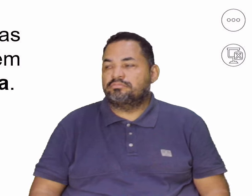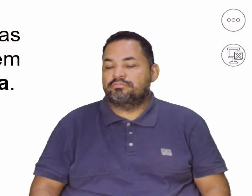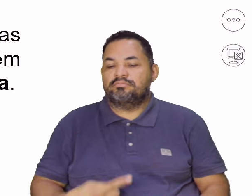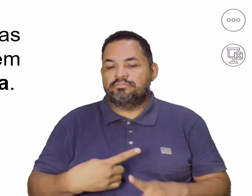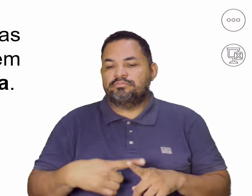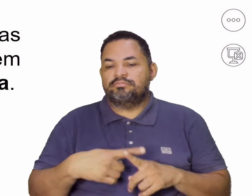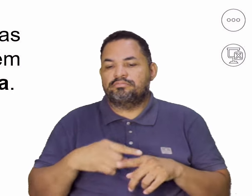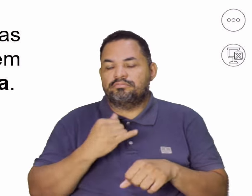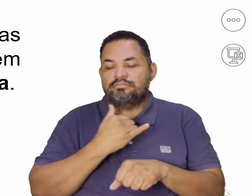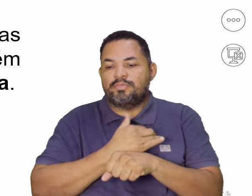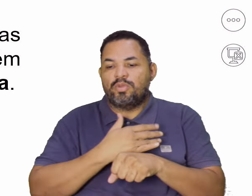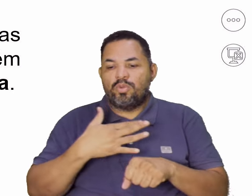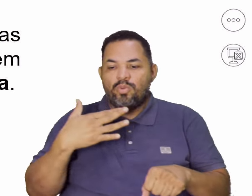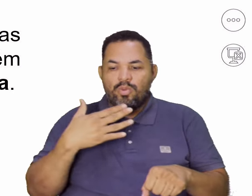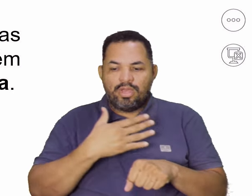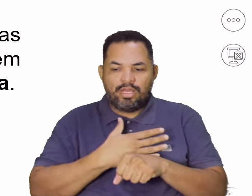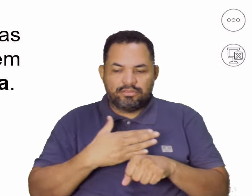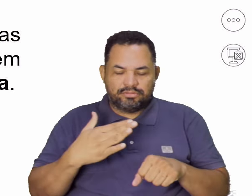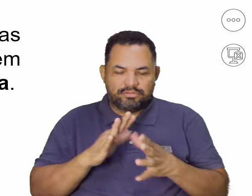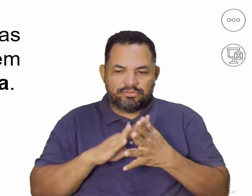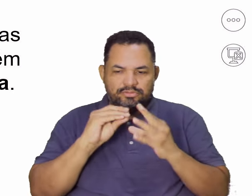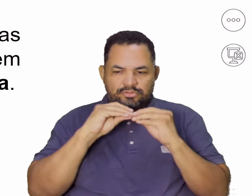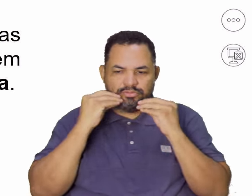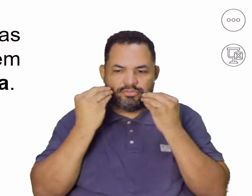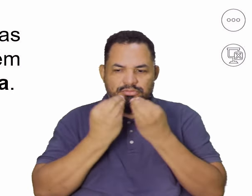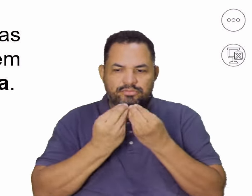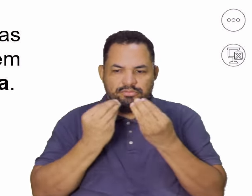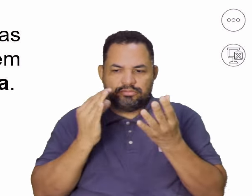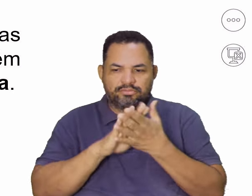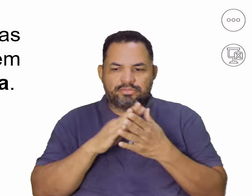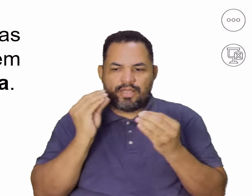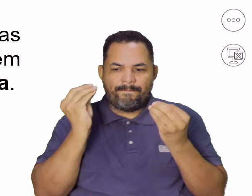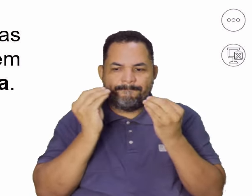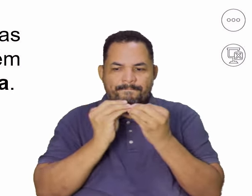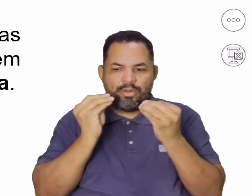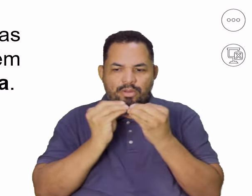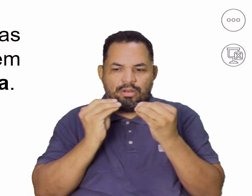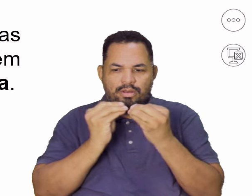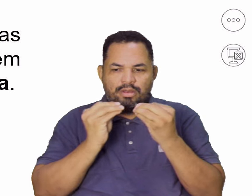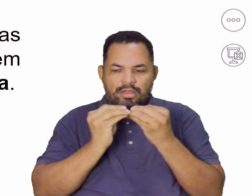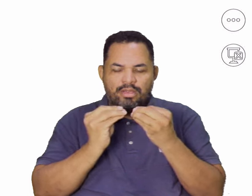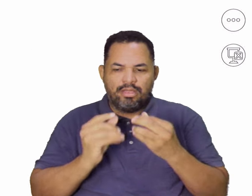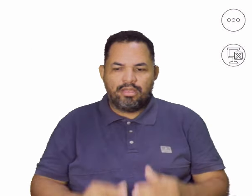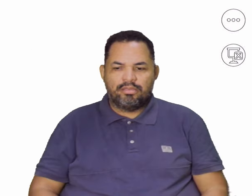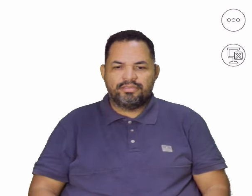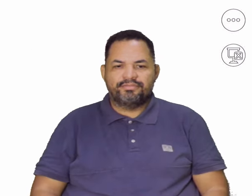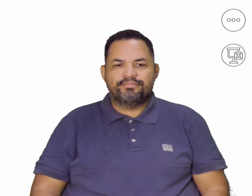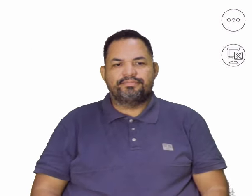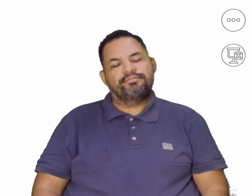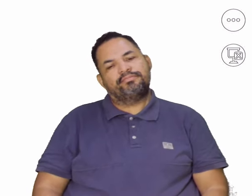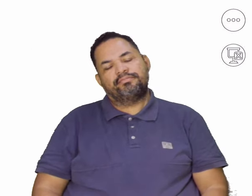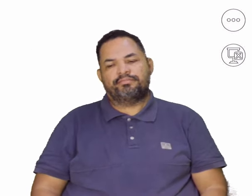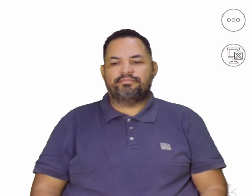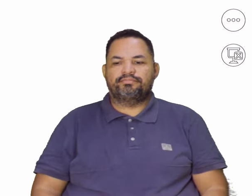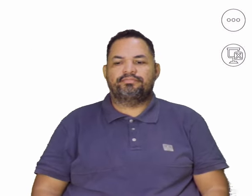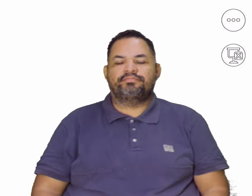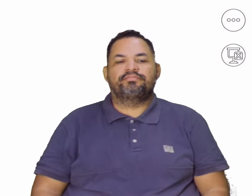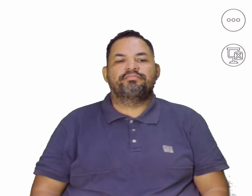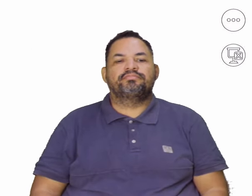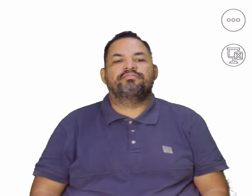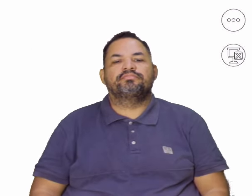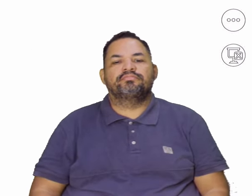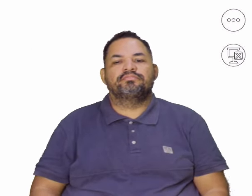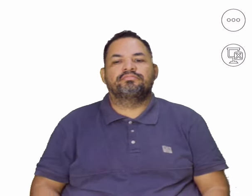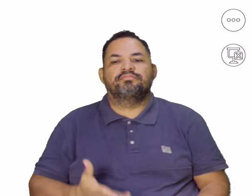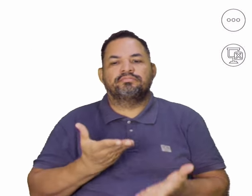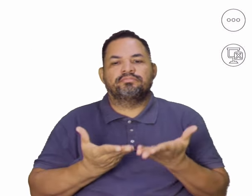moleculares Então não é composto iônico logo acontece uma ionização constante de equilíbrio